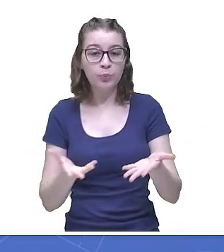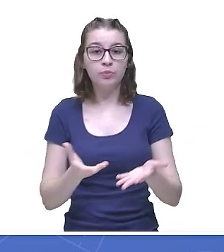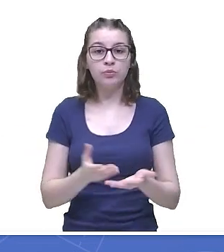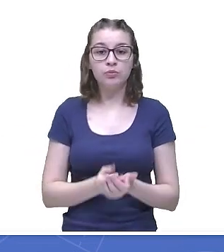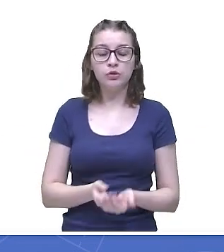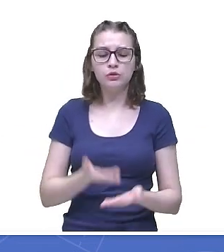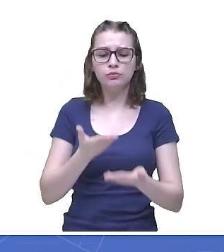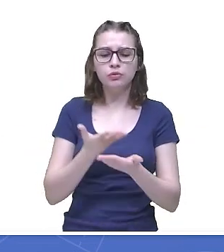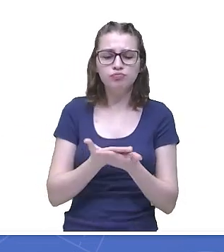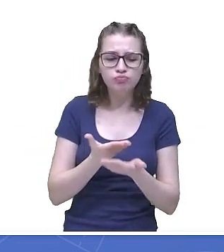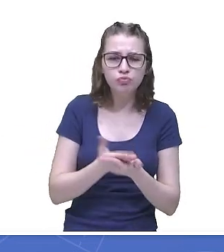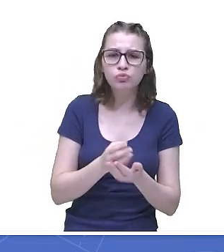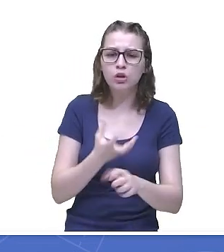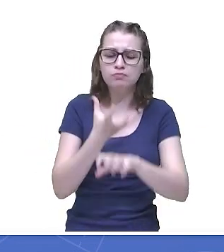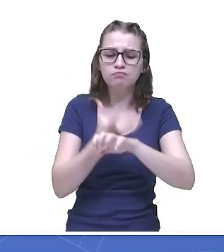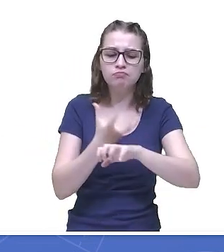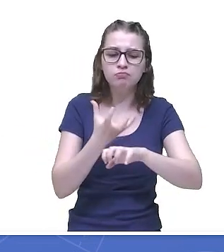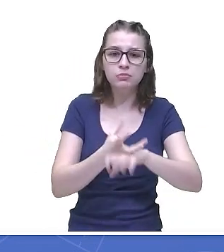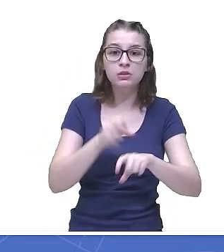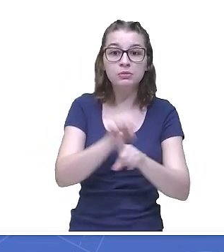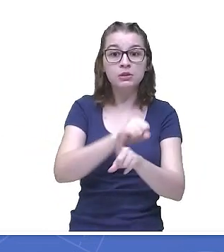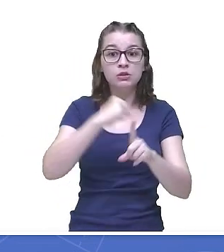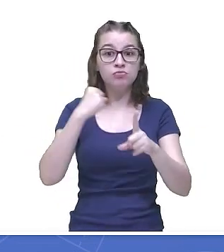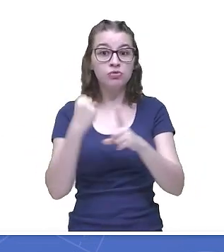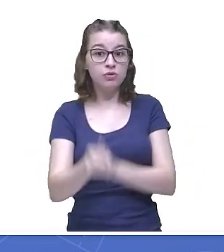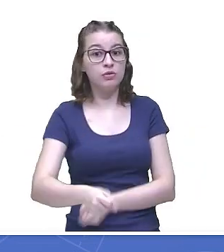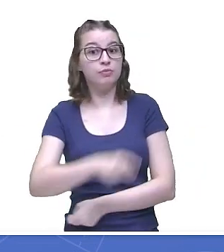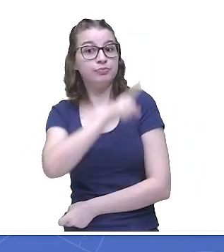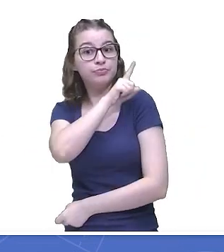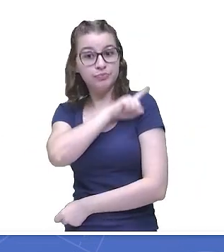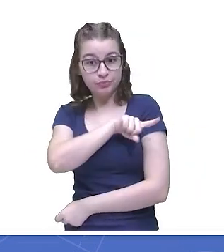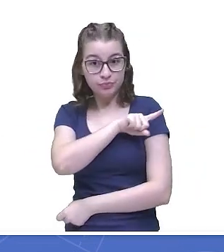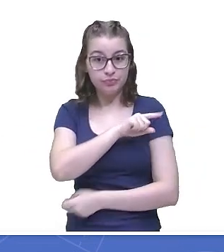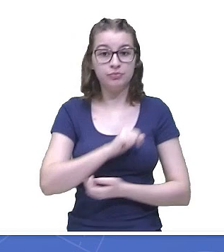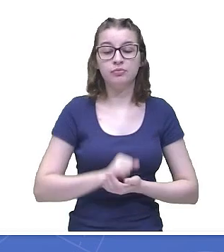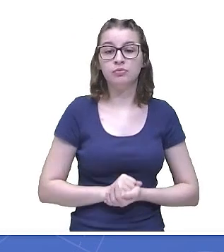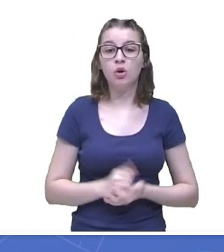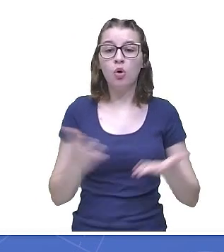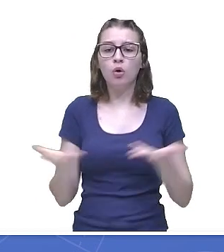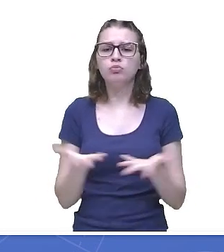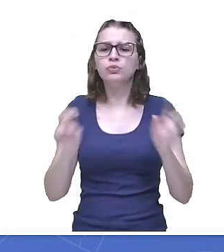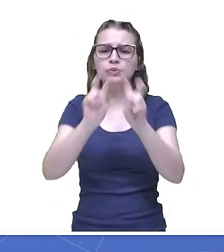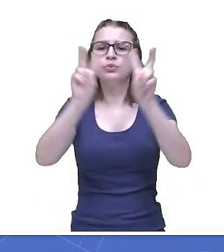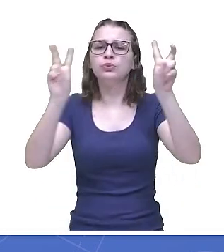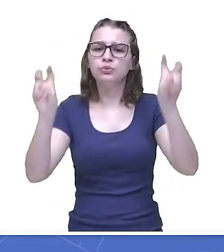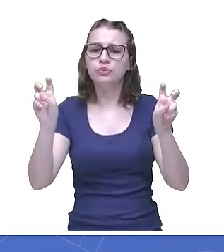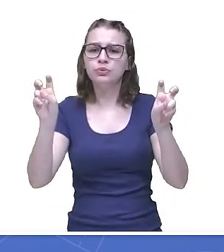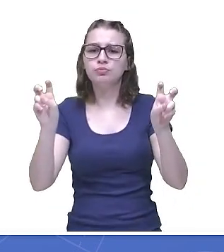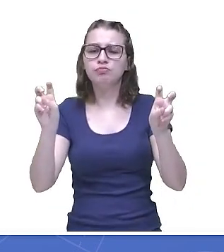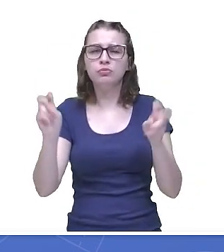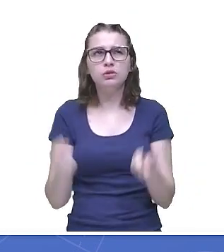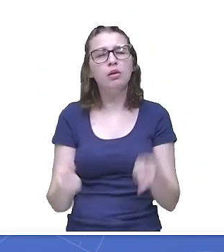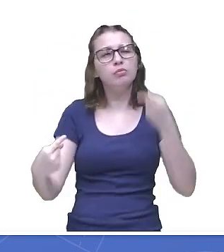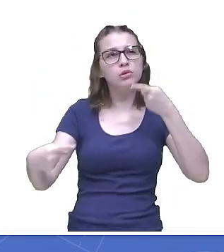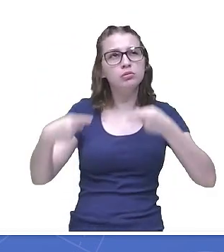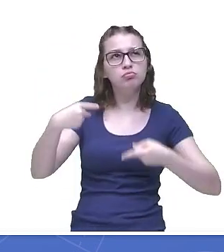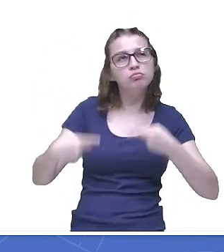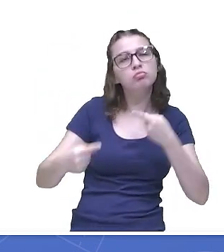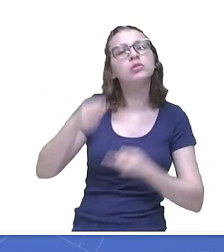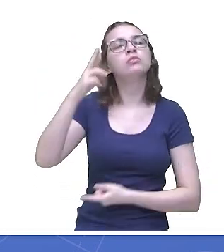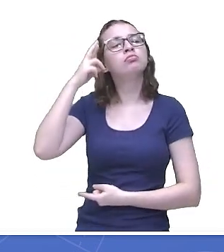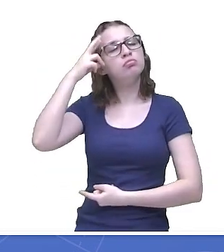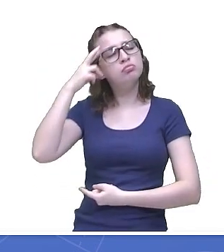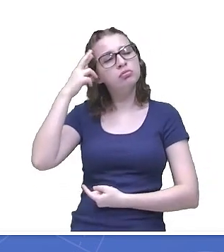componente Sociologia, aqui na primeira série. E hoje o nosso tema para a gente discutir, para a gente refletir, é o